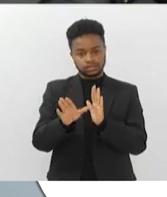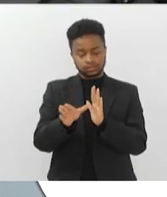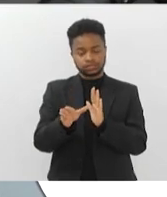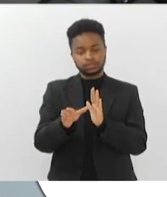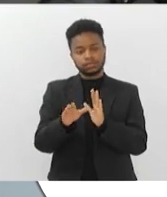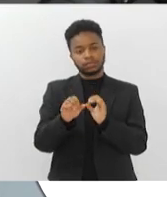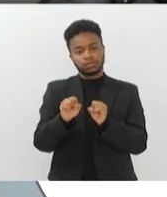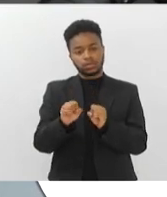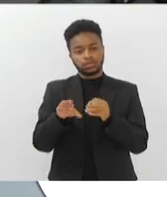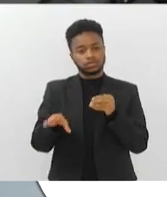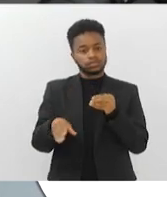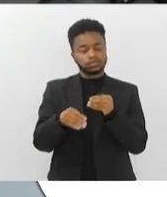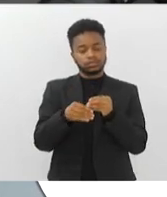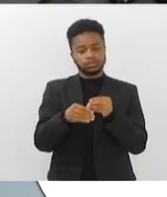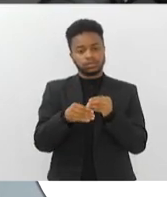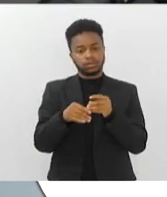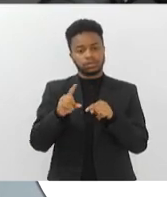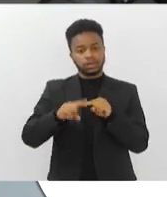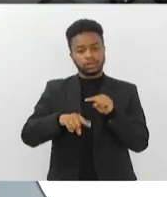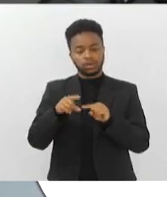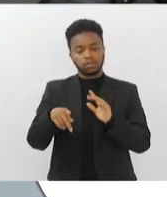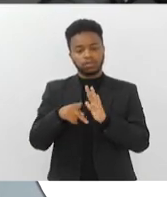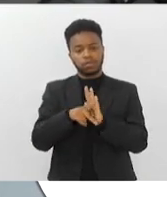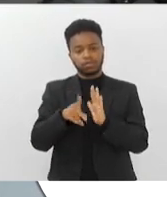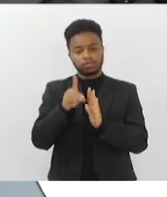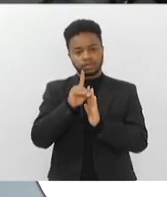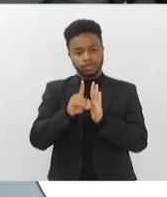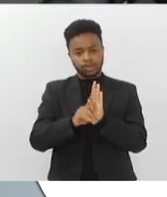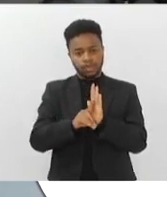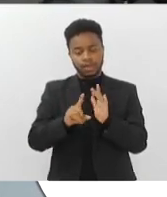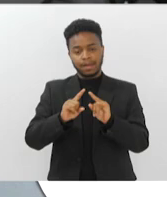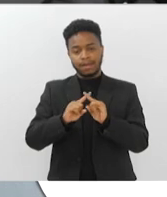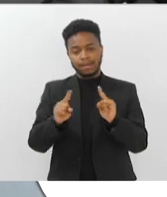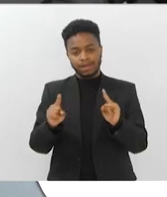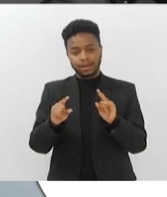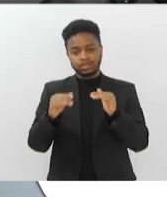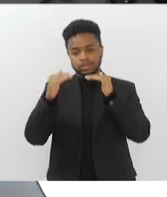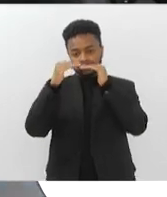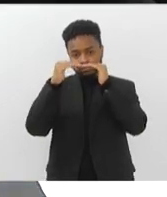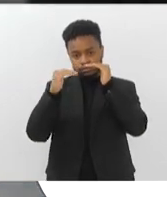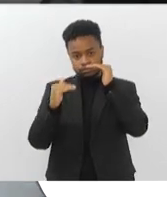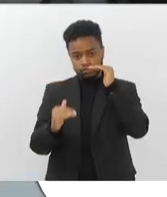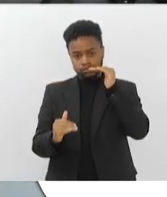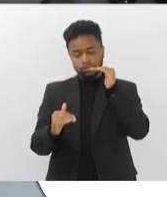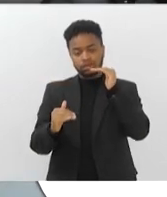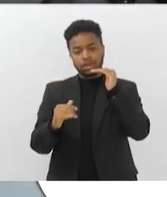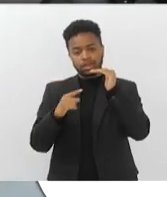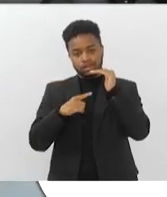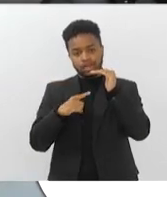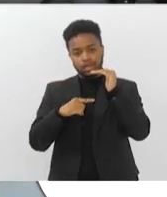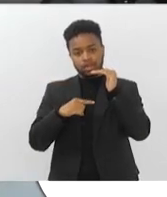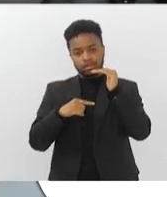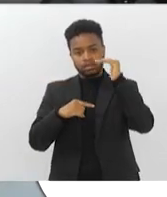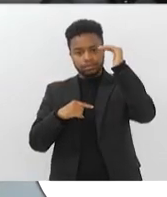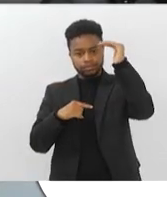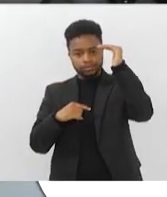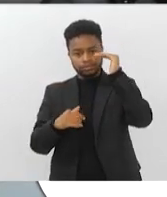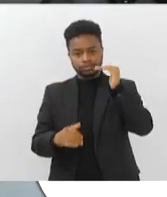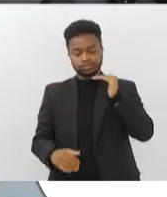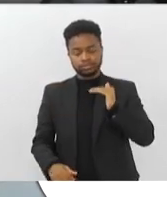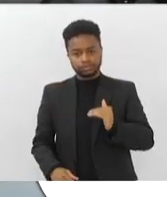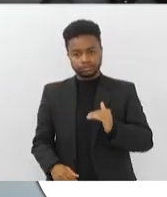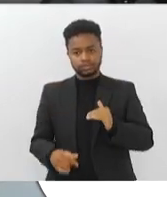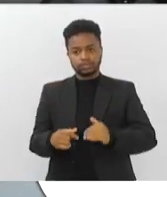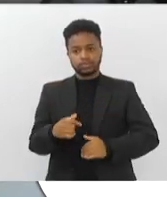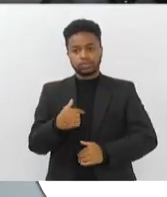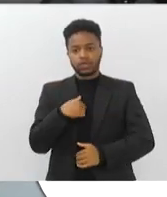insira conteúdo de um decreto, ela, na pirâmide de Kelsen, tem hierarquia. Eu falei